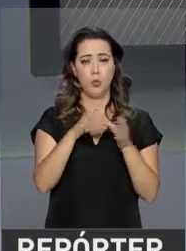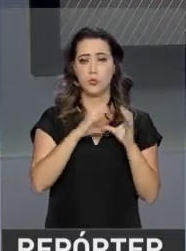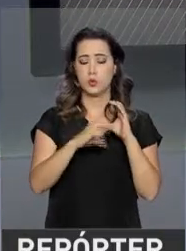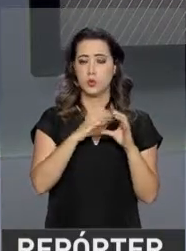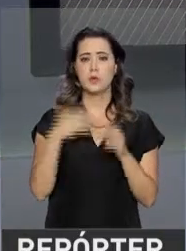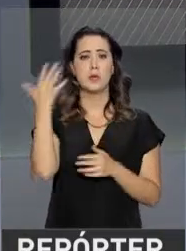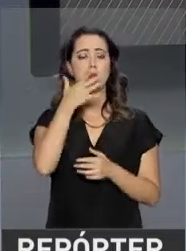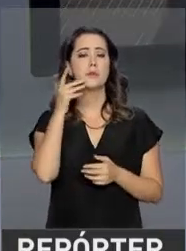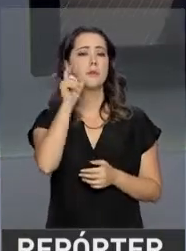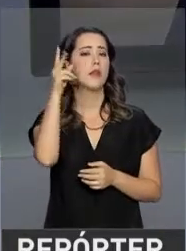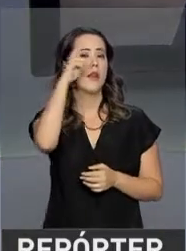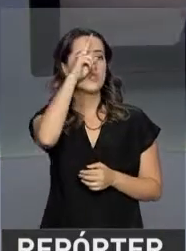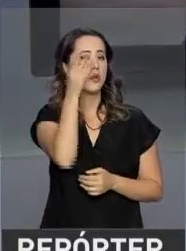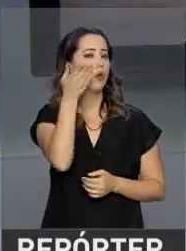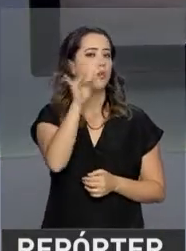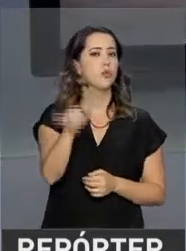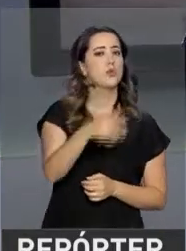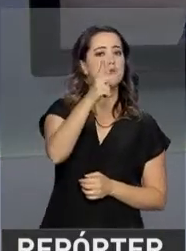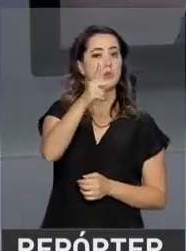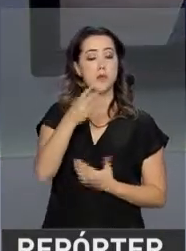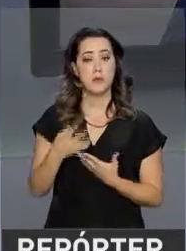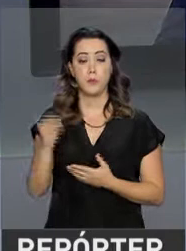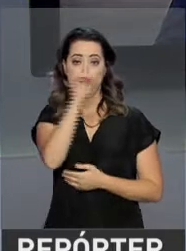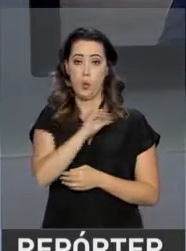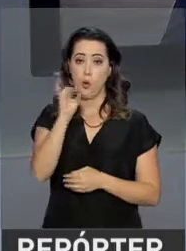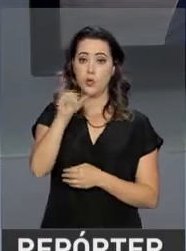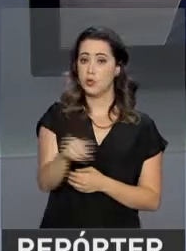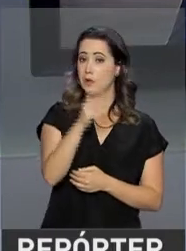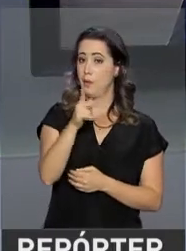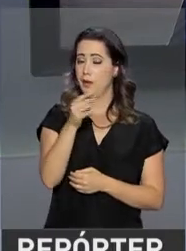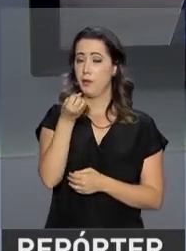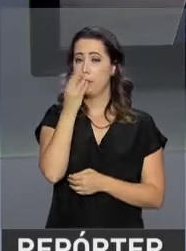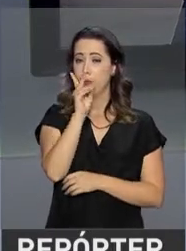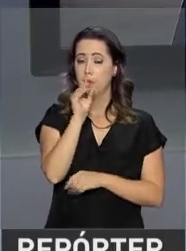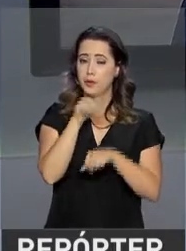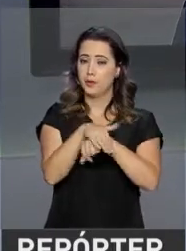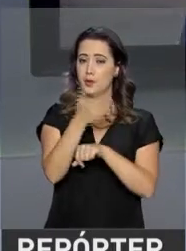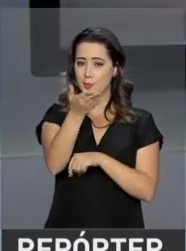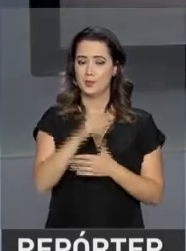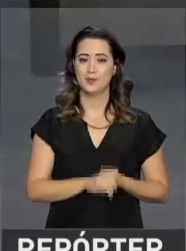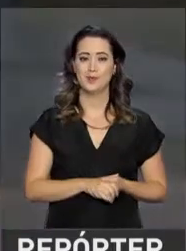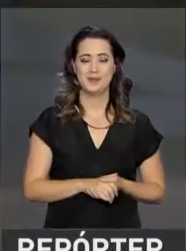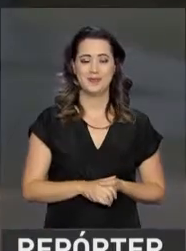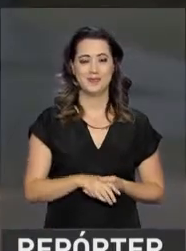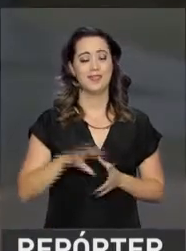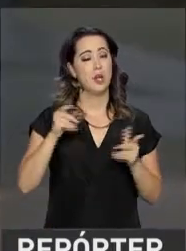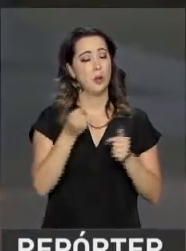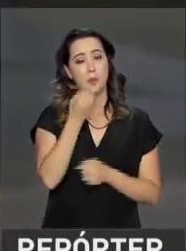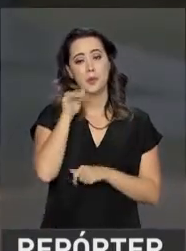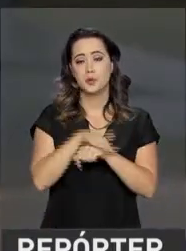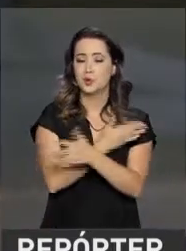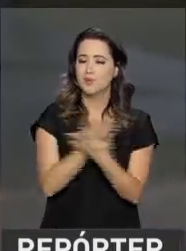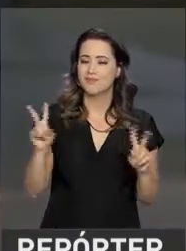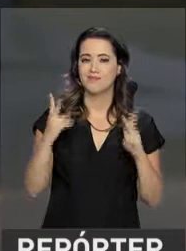quem explica essa história pra gente é o repórter joão pedro neto o joão pedro boa noite pra você roberta você ea todos que nos assistem